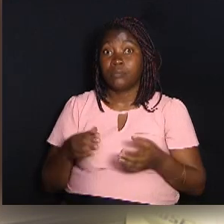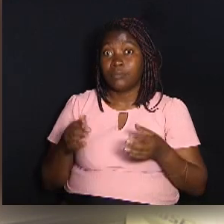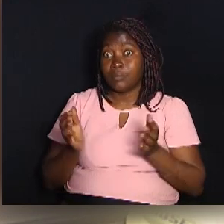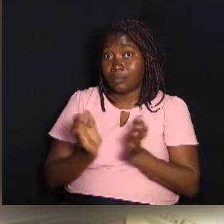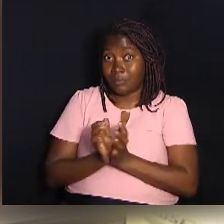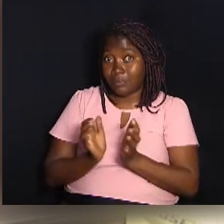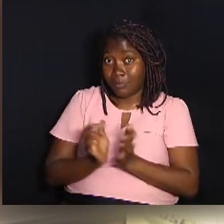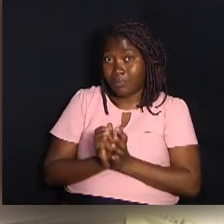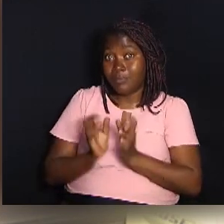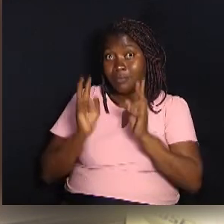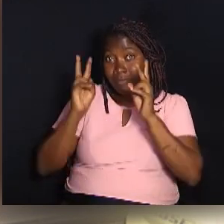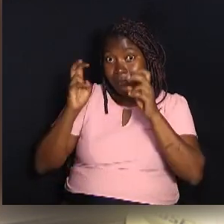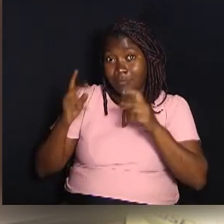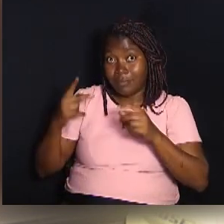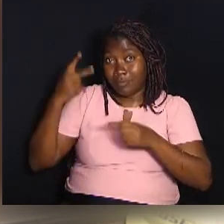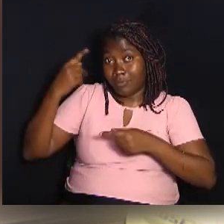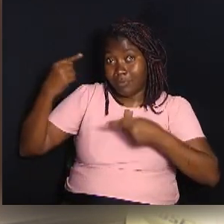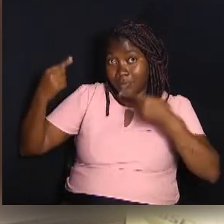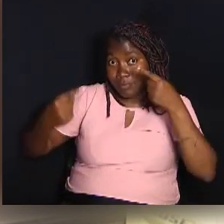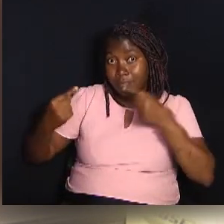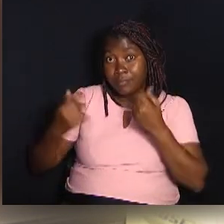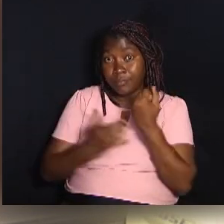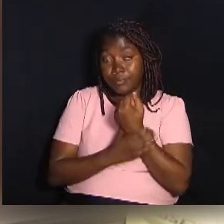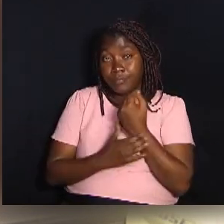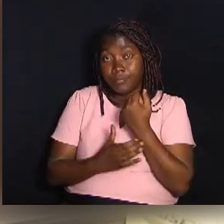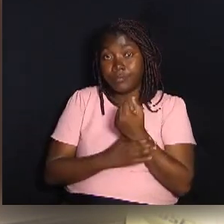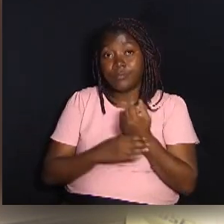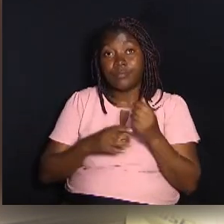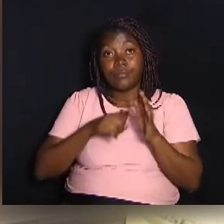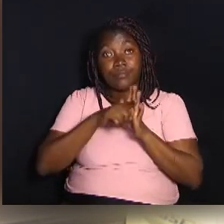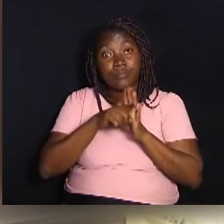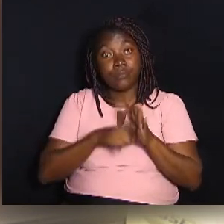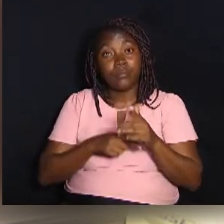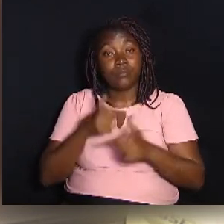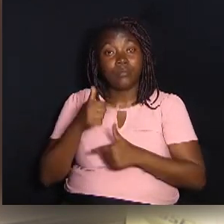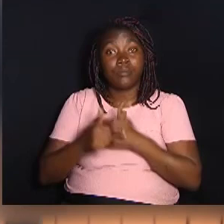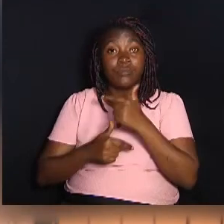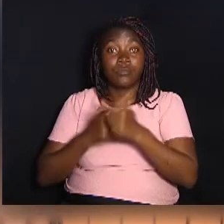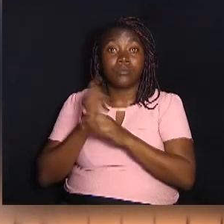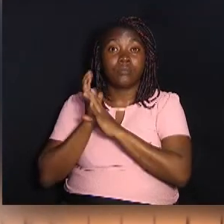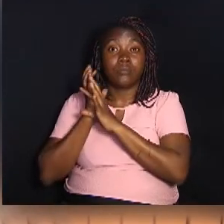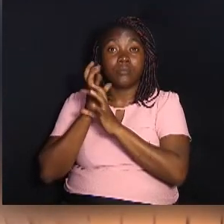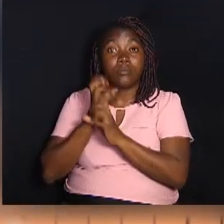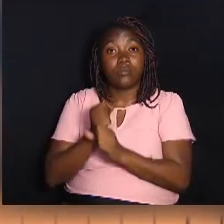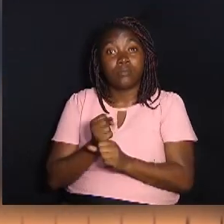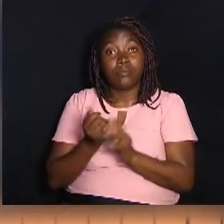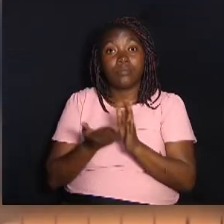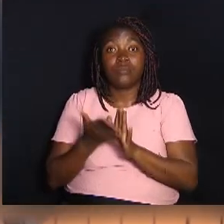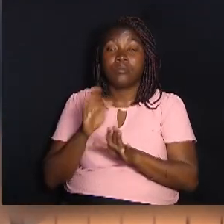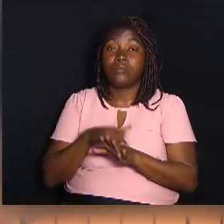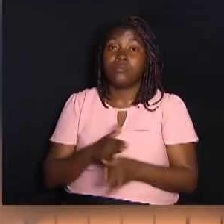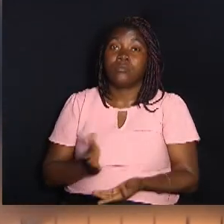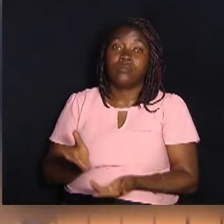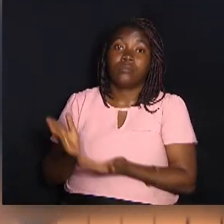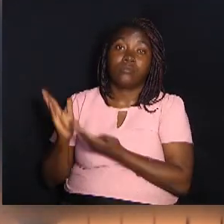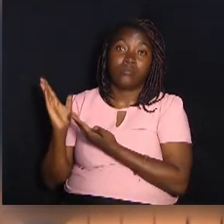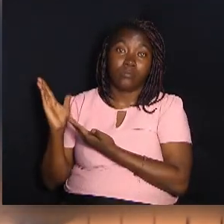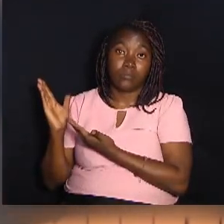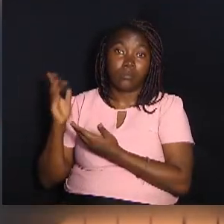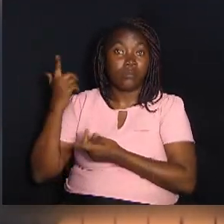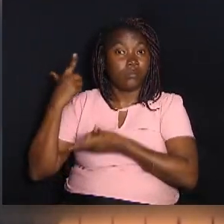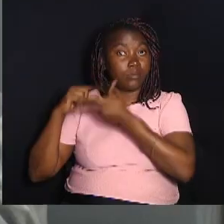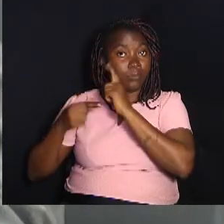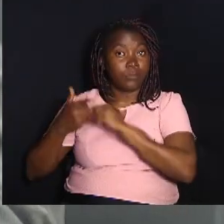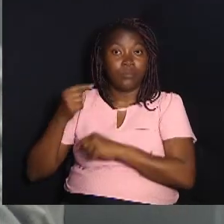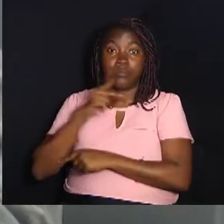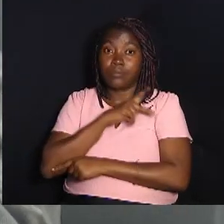a comissão para assuntos de segurança pública divulgou o balanço dos trabalhos do último ano através do vereador Major Jaime que Preside